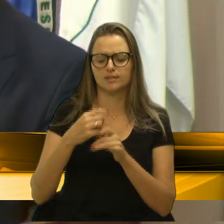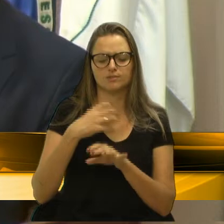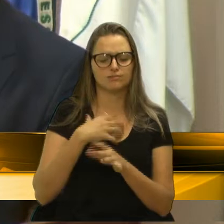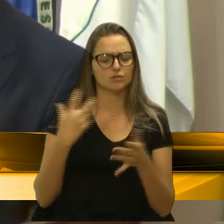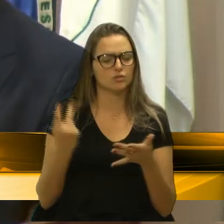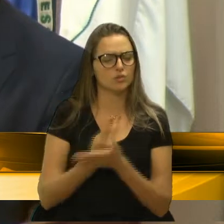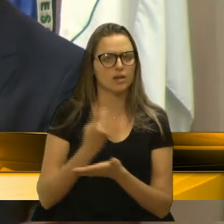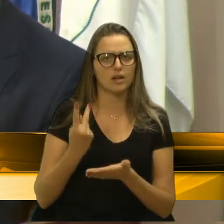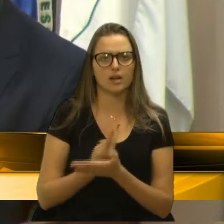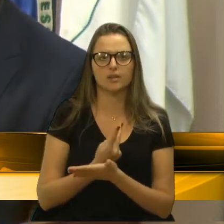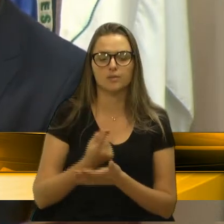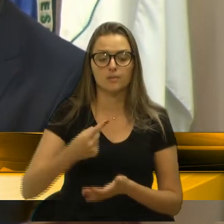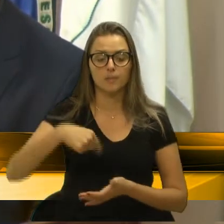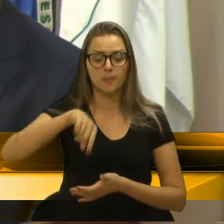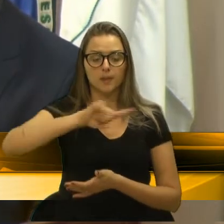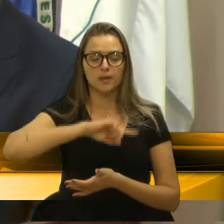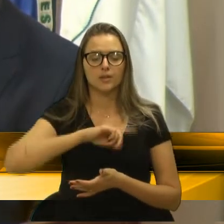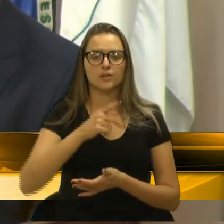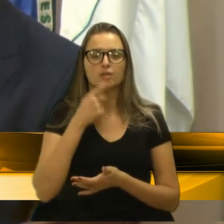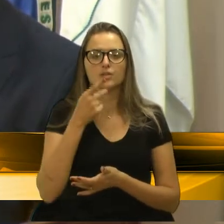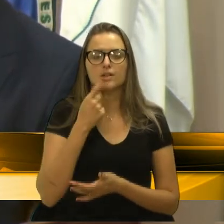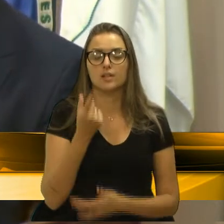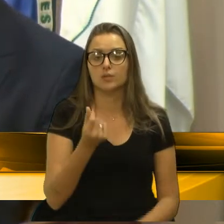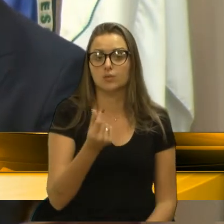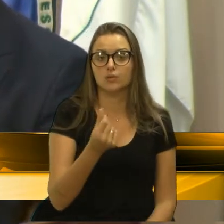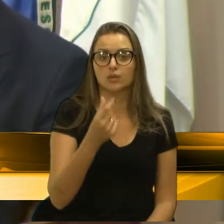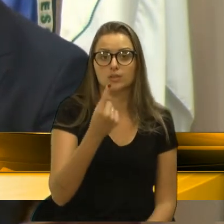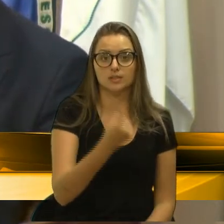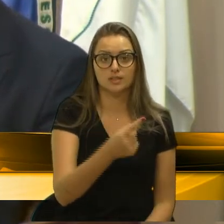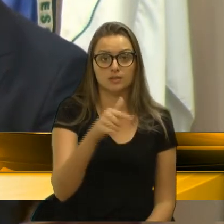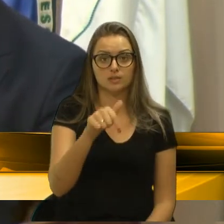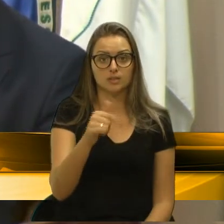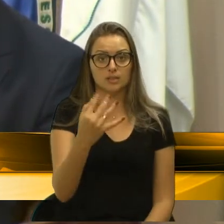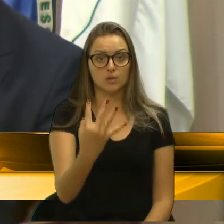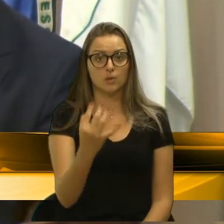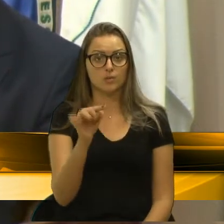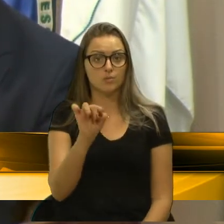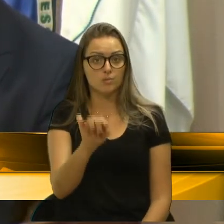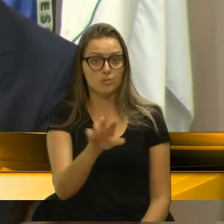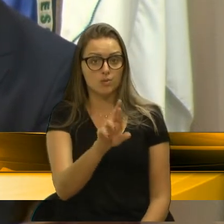irregular. Nós estamos falando aqui, população, num valor de R$174 mil.